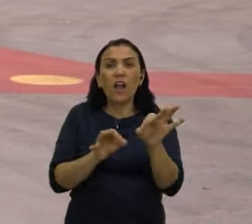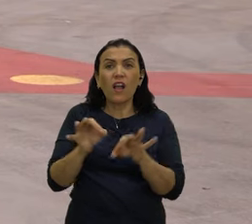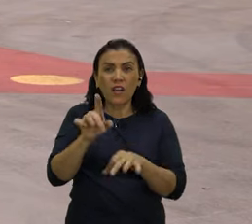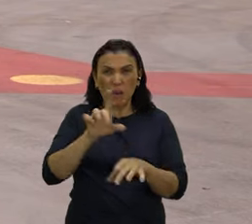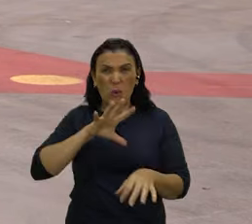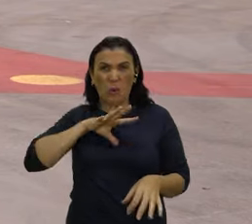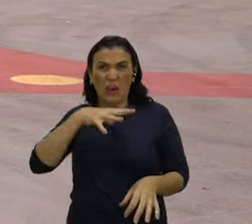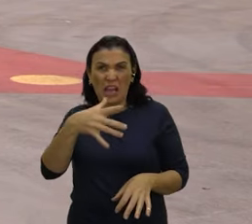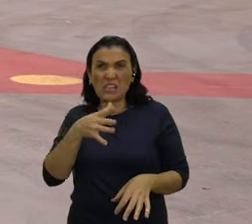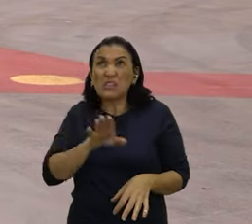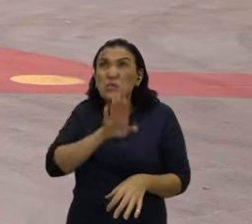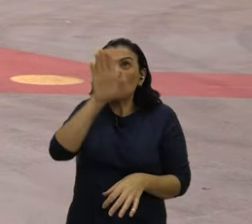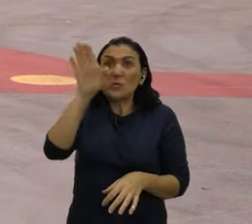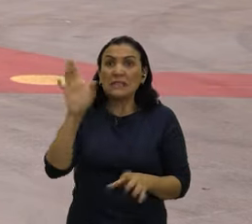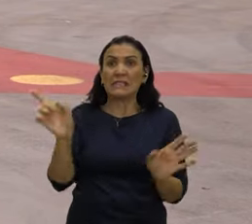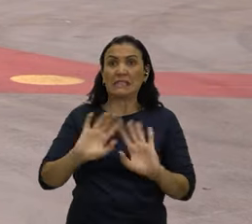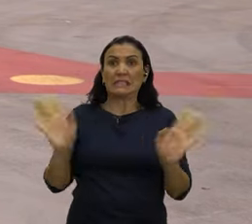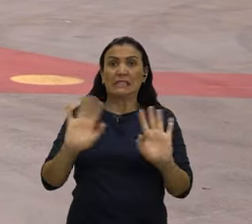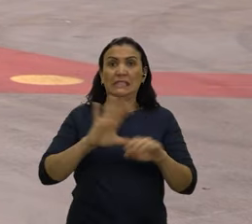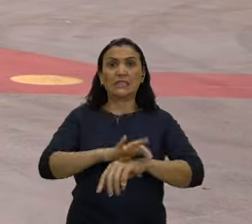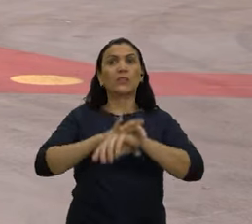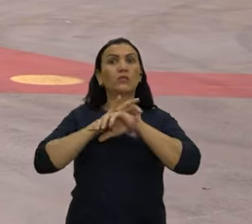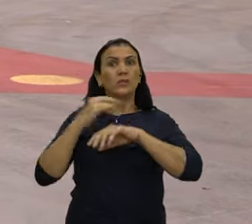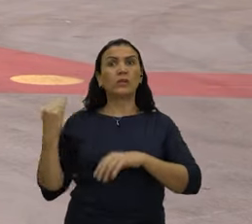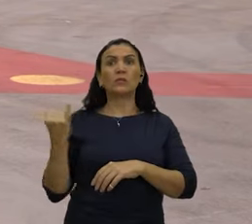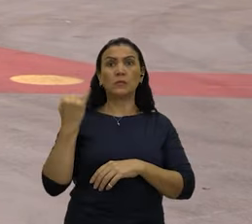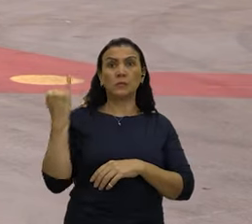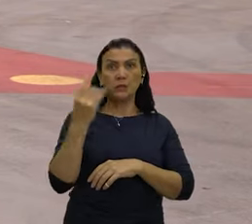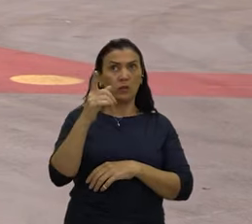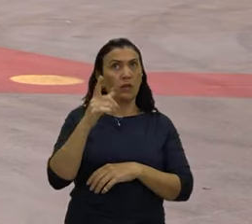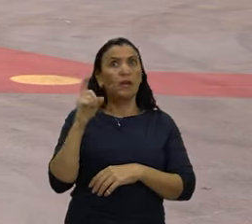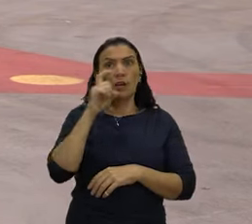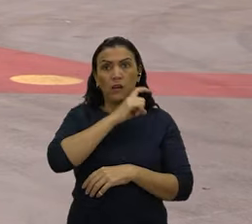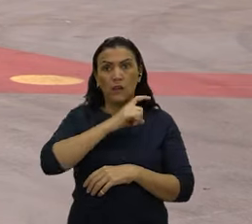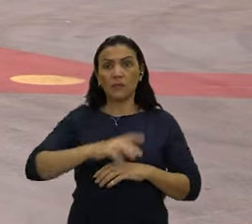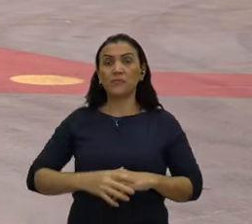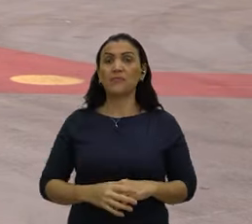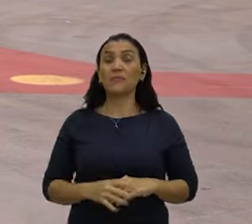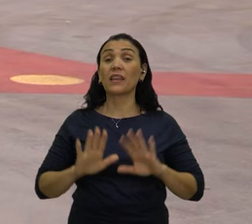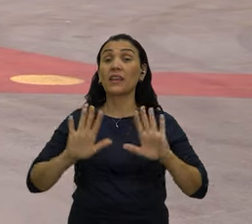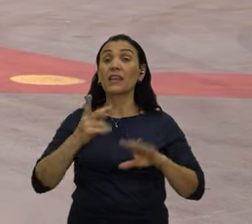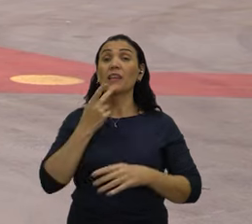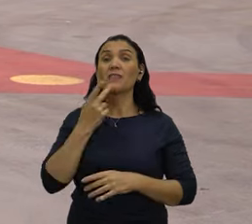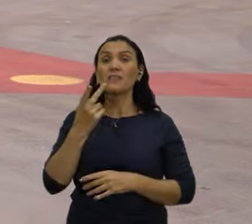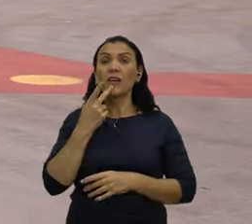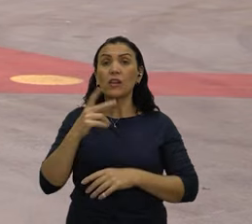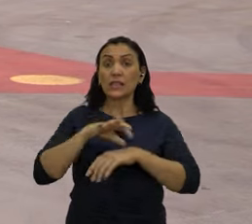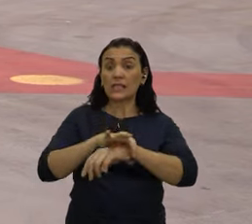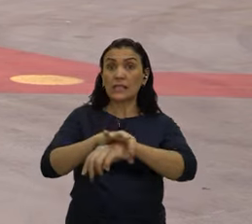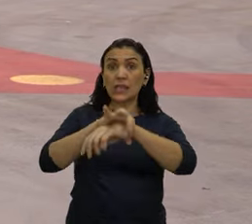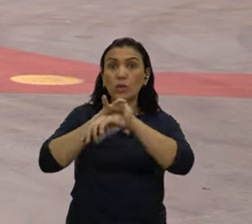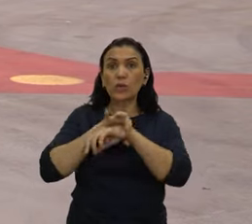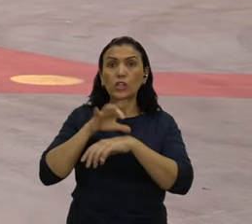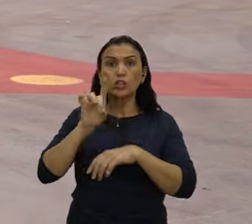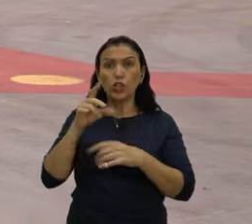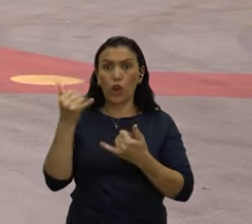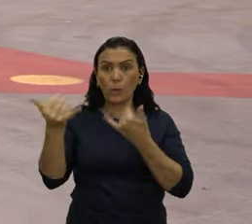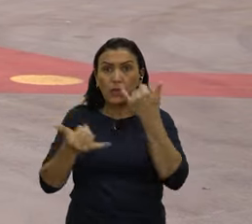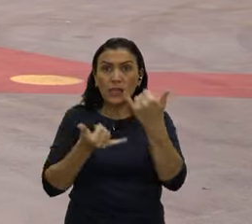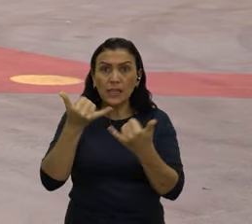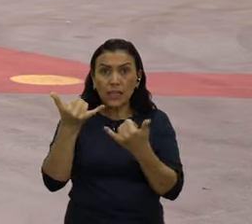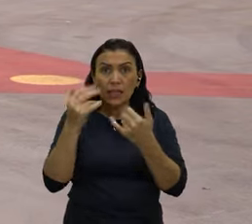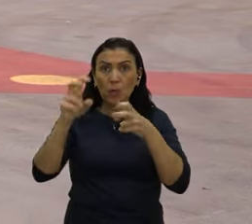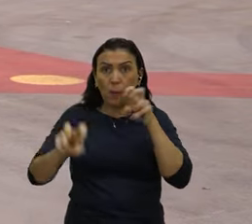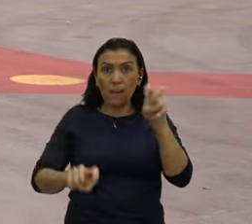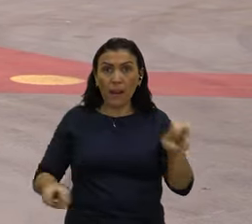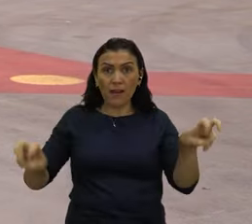de subir? Eu não, segurança é importante demais, né? Ainda bem que não é verdade. Pois é, e quando a gente fala em segurança, não vale só para brinquedos